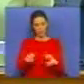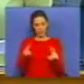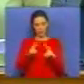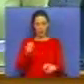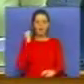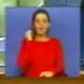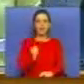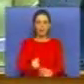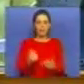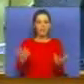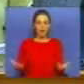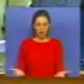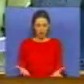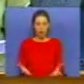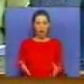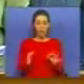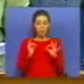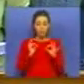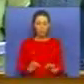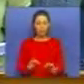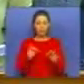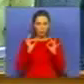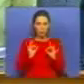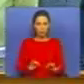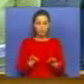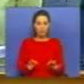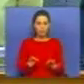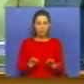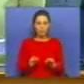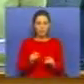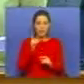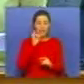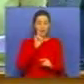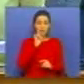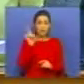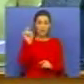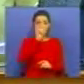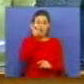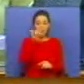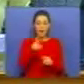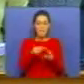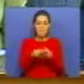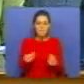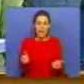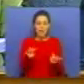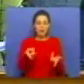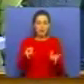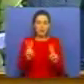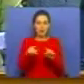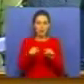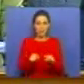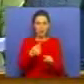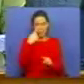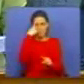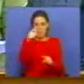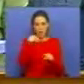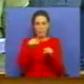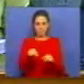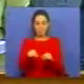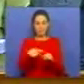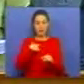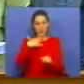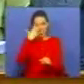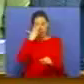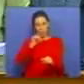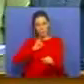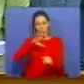investigação criminal. Trata-se, sobretudo, o nó da questão está nos meios disponíveis e é aí que, do nosso ponto